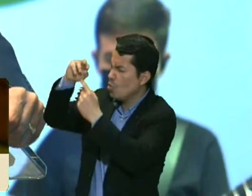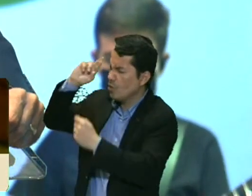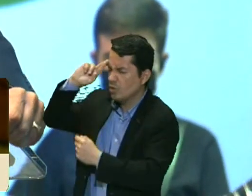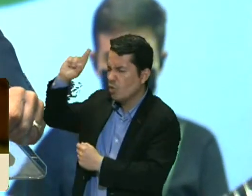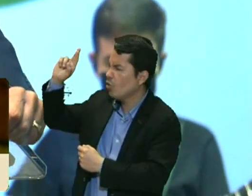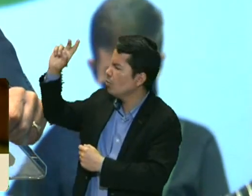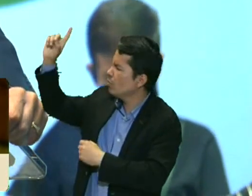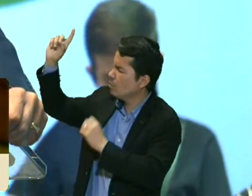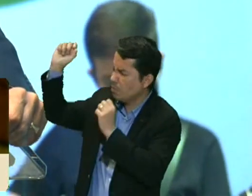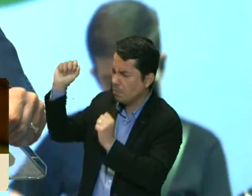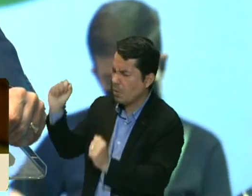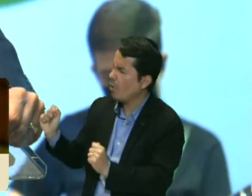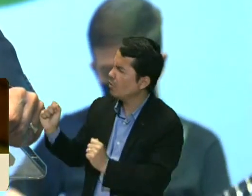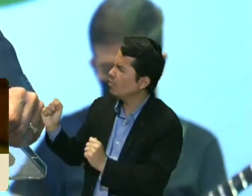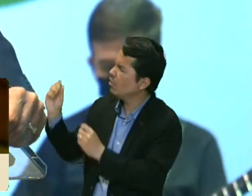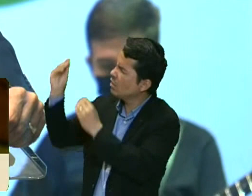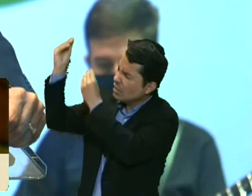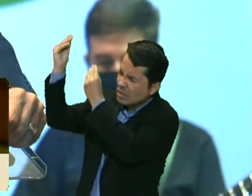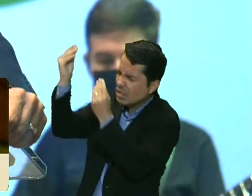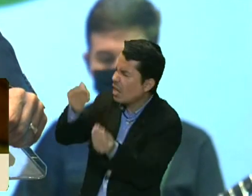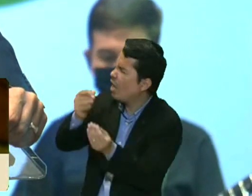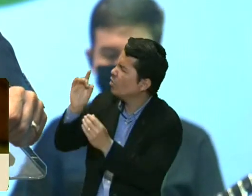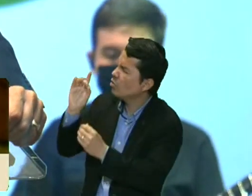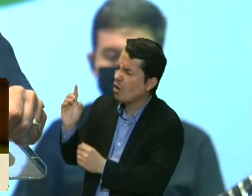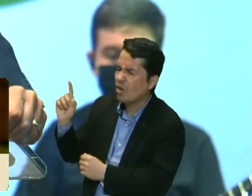Ministra a Tua paz nesses corações.